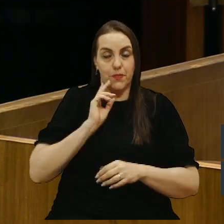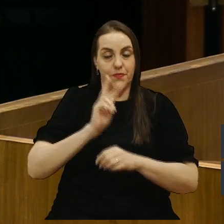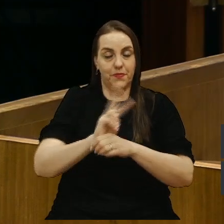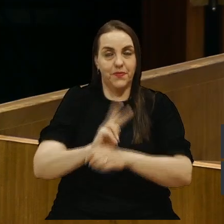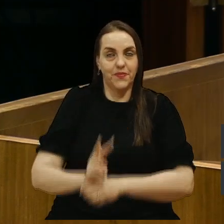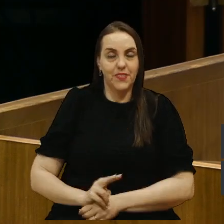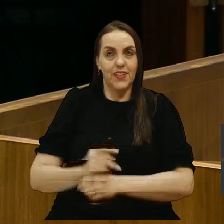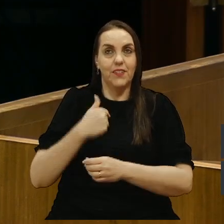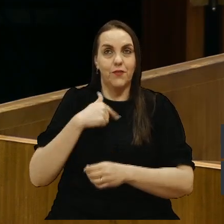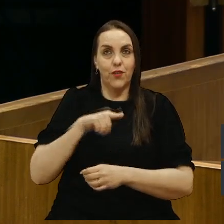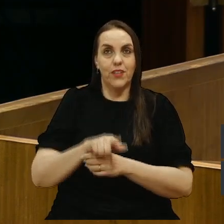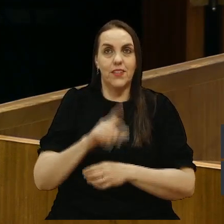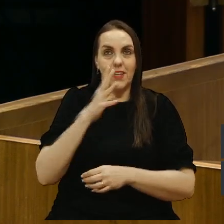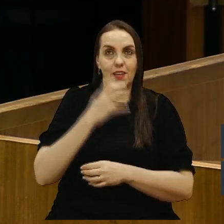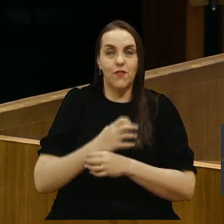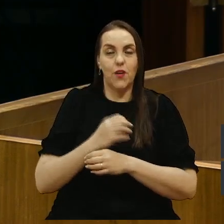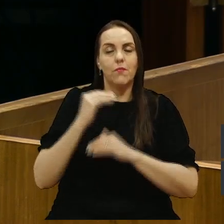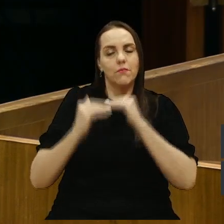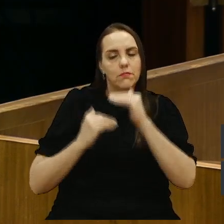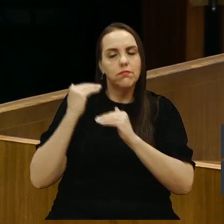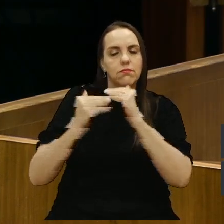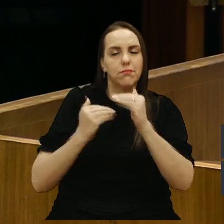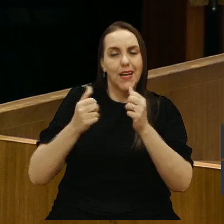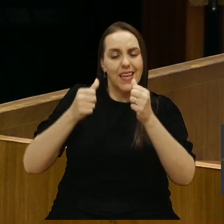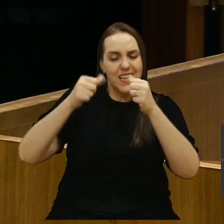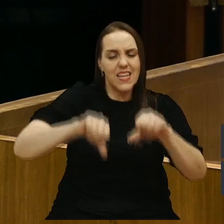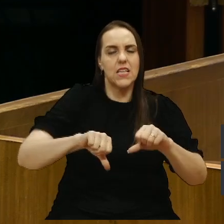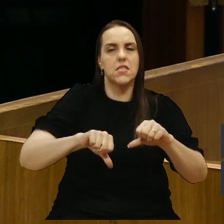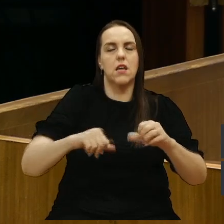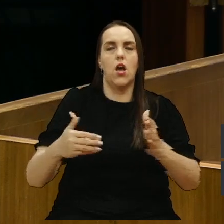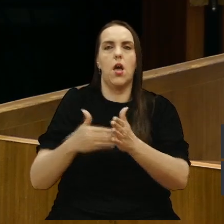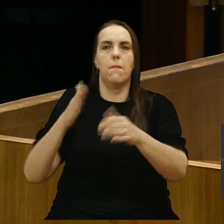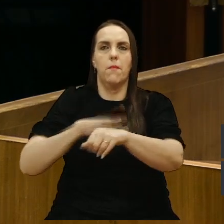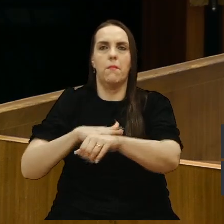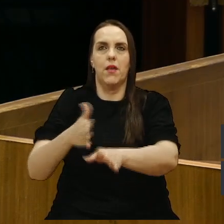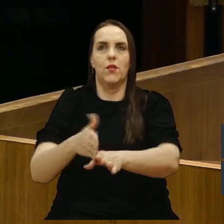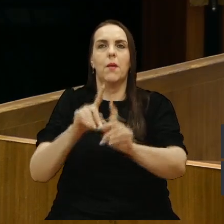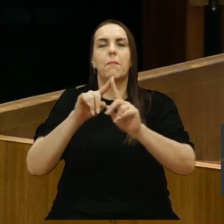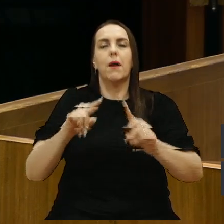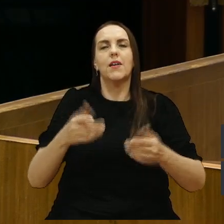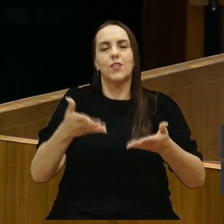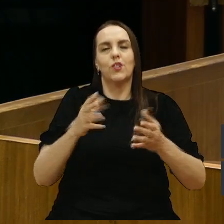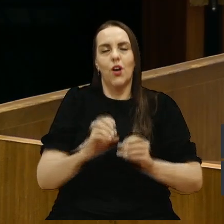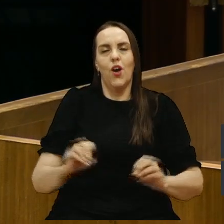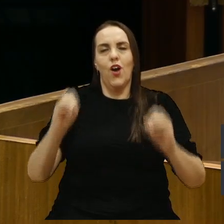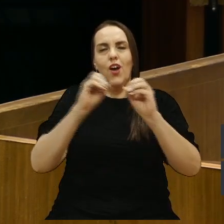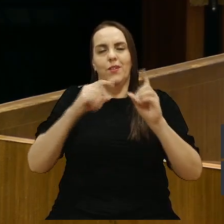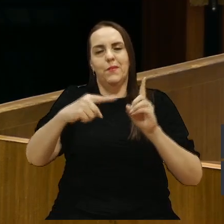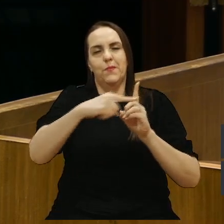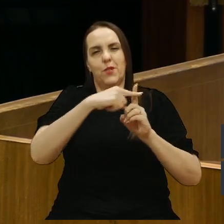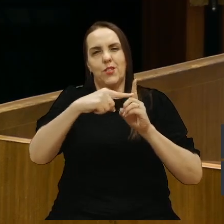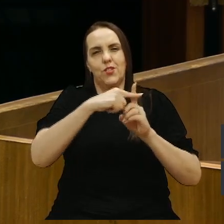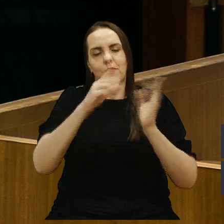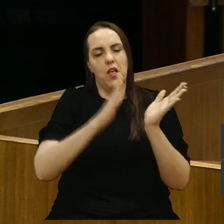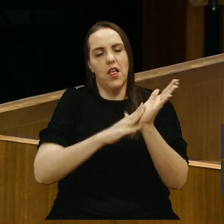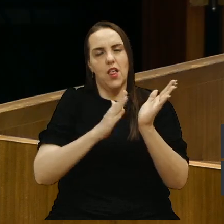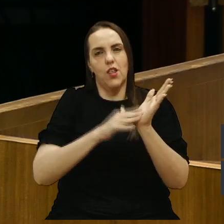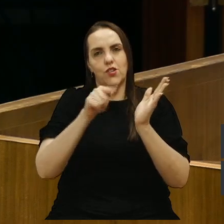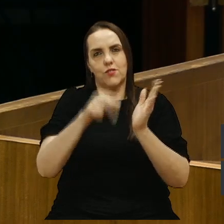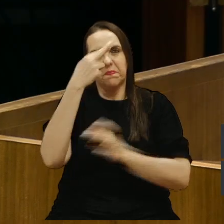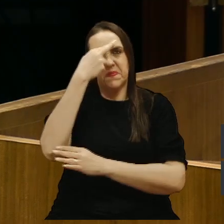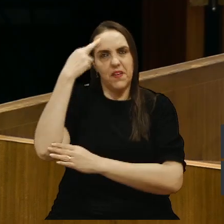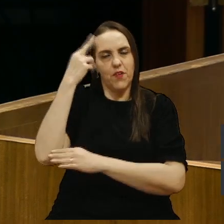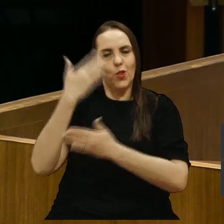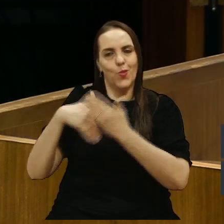estou dizendo que foi uma escalada de crise para chegar nesse momento. Mas estou aqui otimista e aqui vai meu elogio para o Rafael Bueno, para